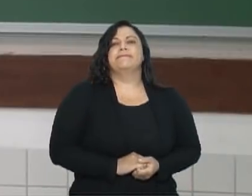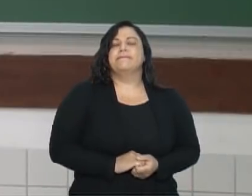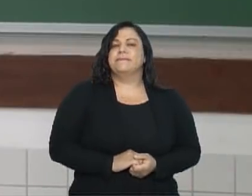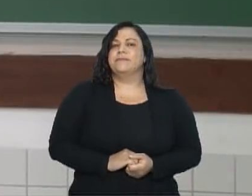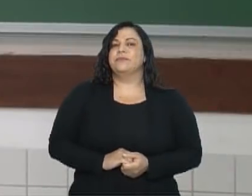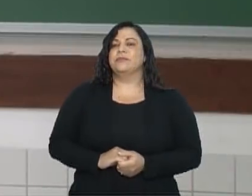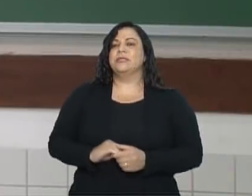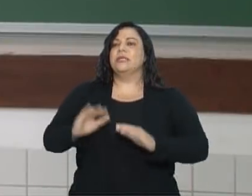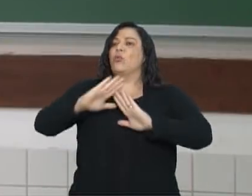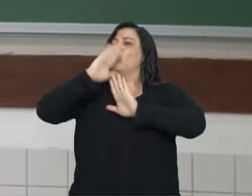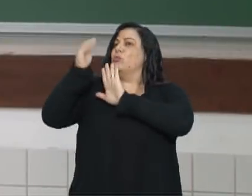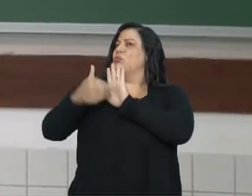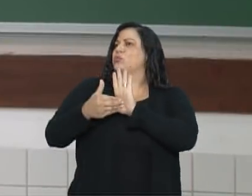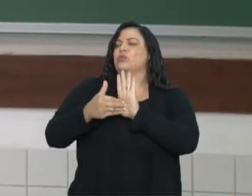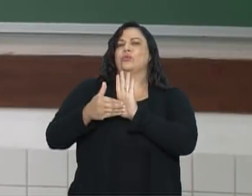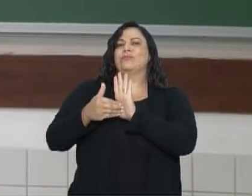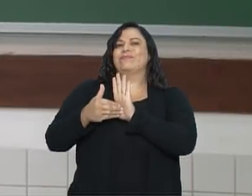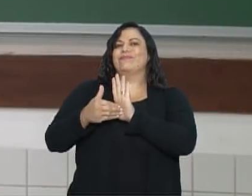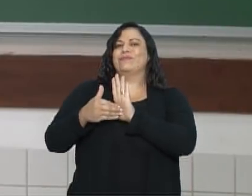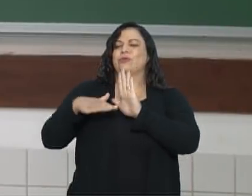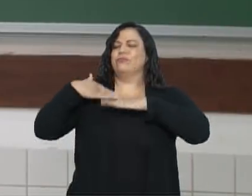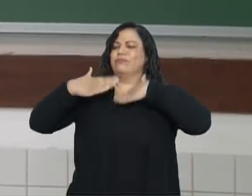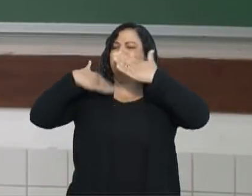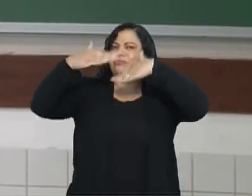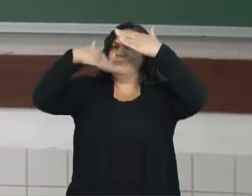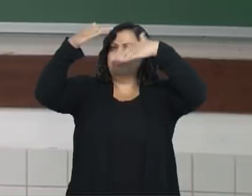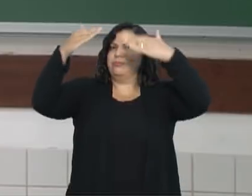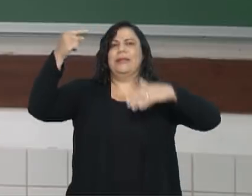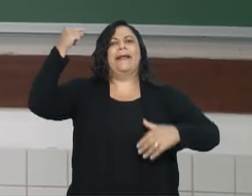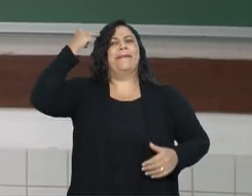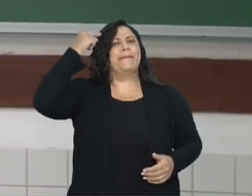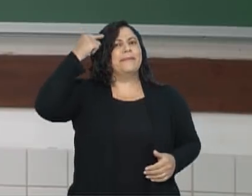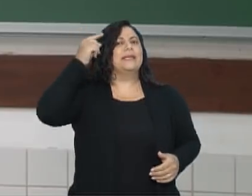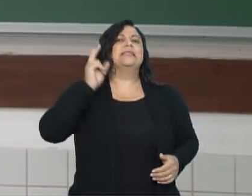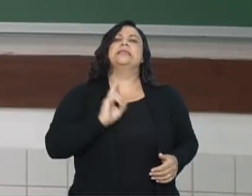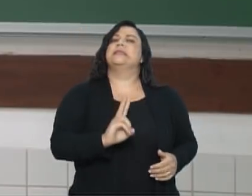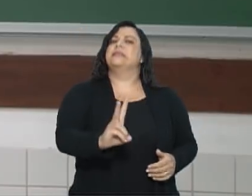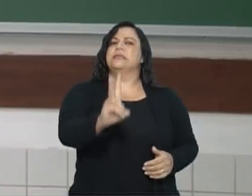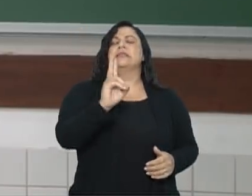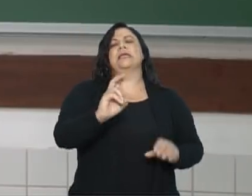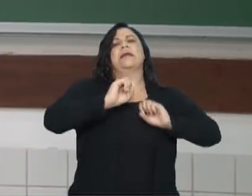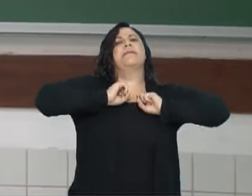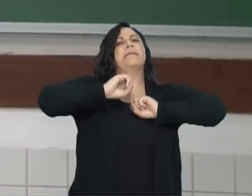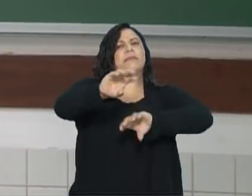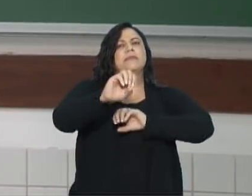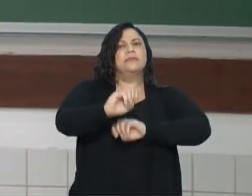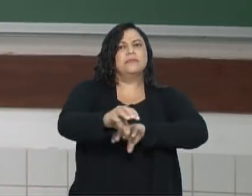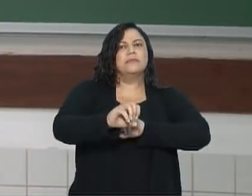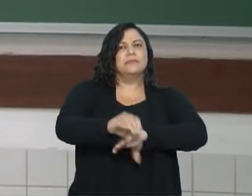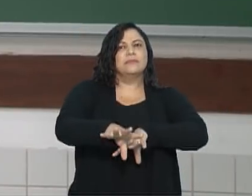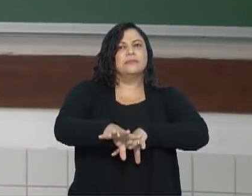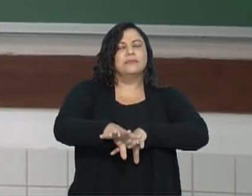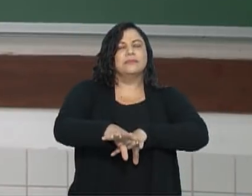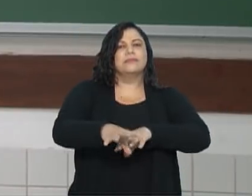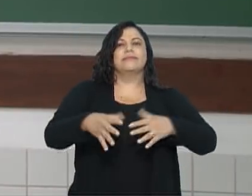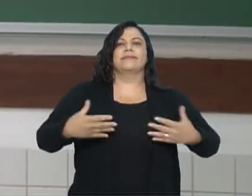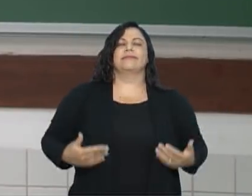Automaticamente, todo o restante você resolve na sequência. Pense sempre em ensino, em qualquer